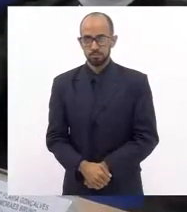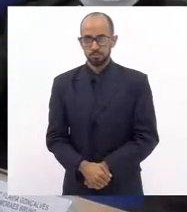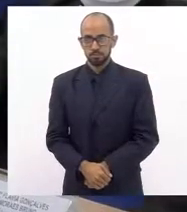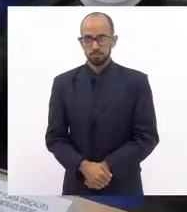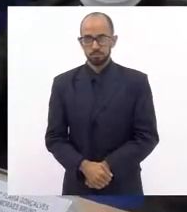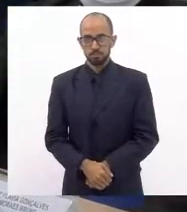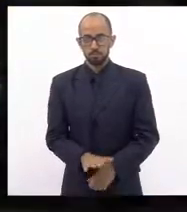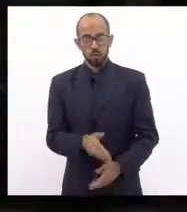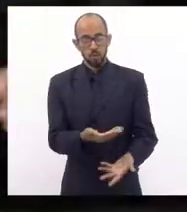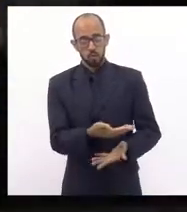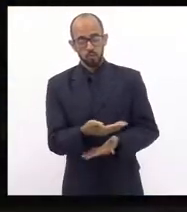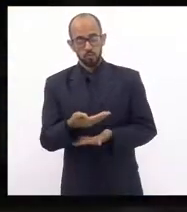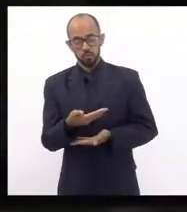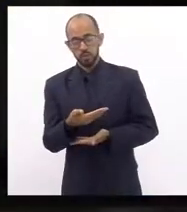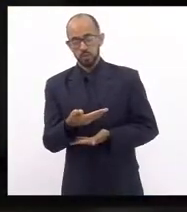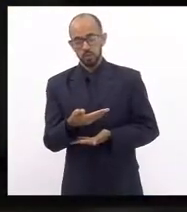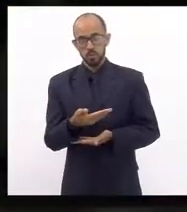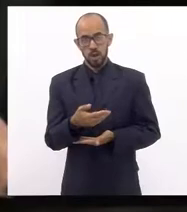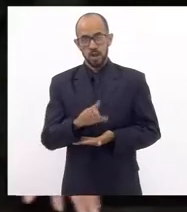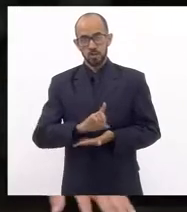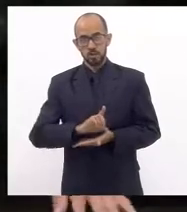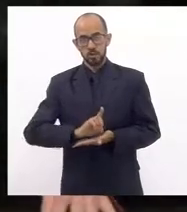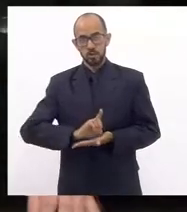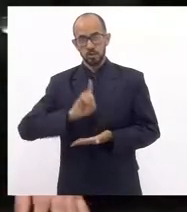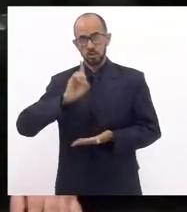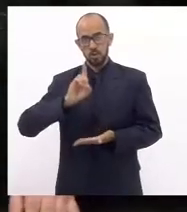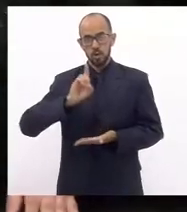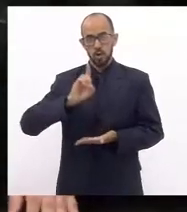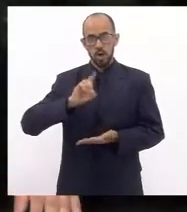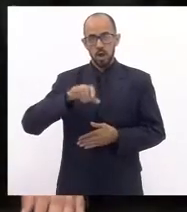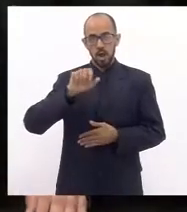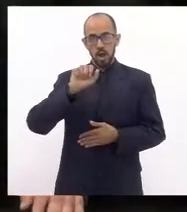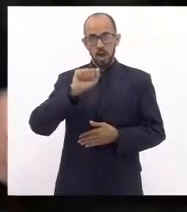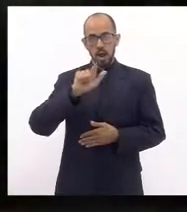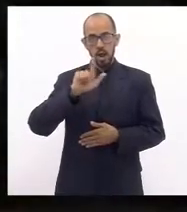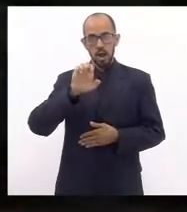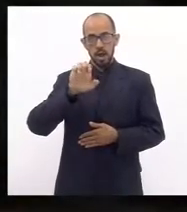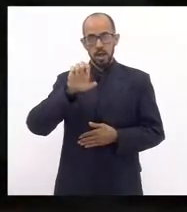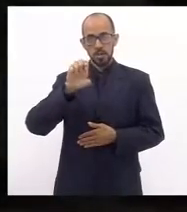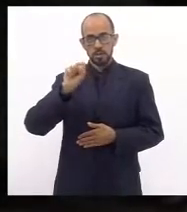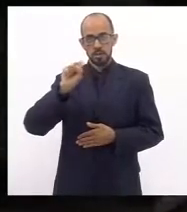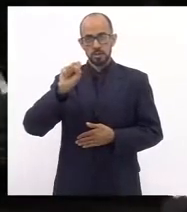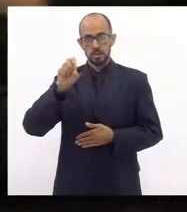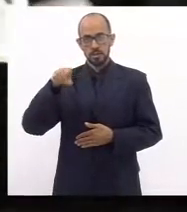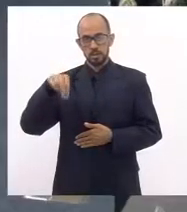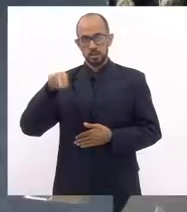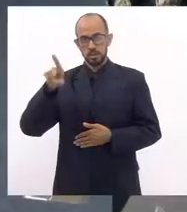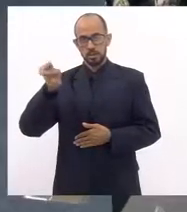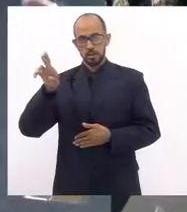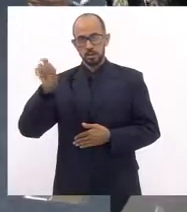Tenho a honra de chamar a excelentíssima doutora Alessandra Fidelis Batista.